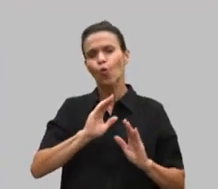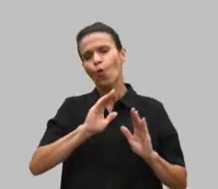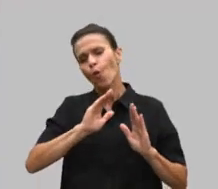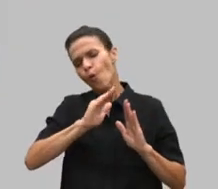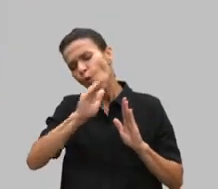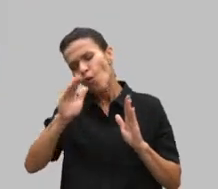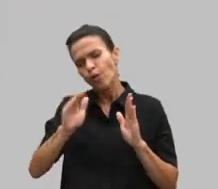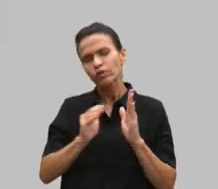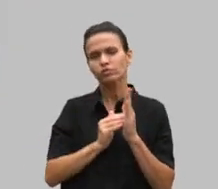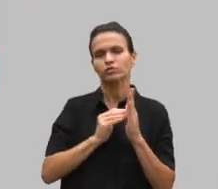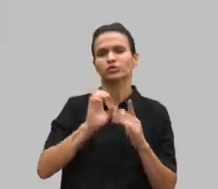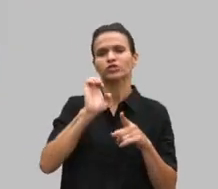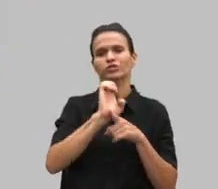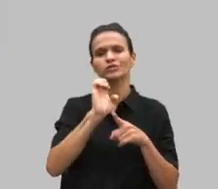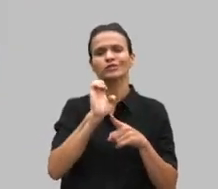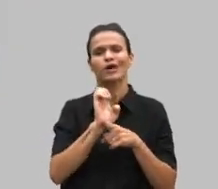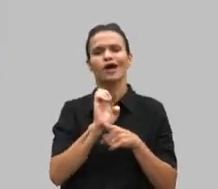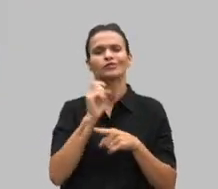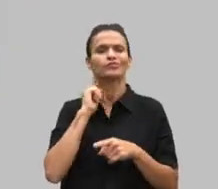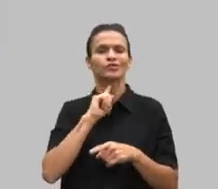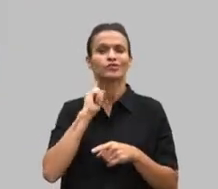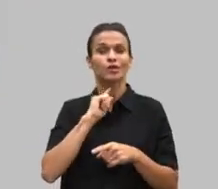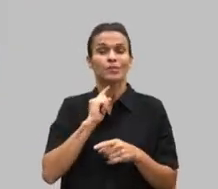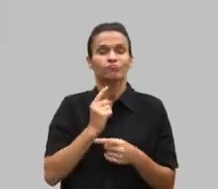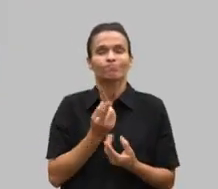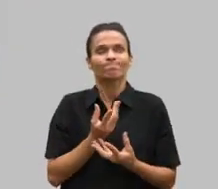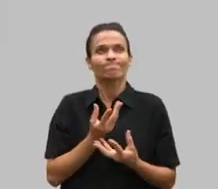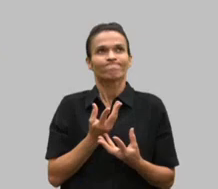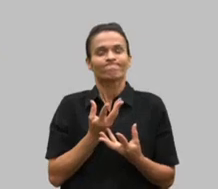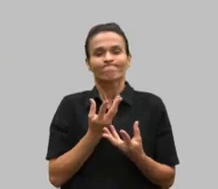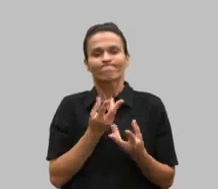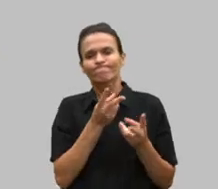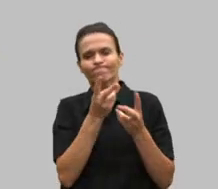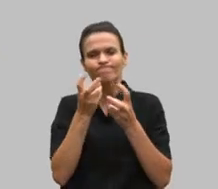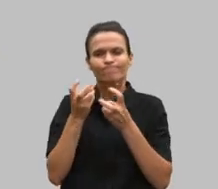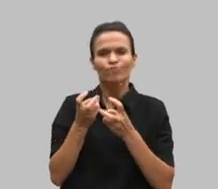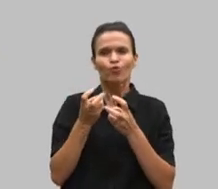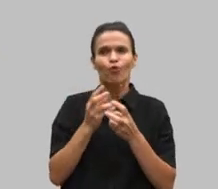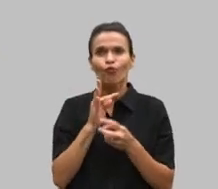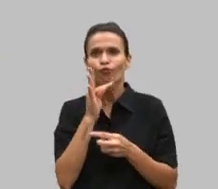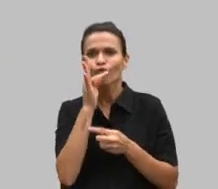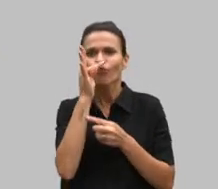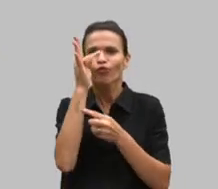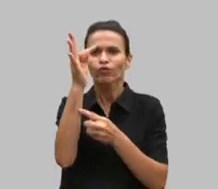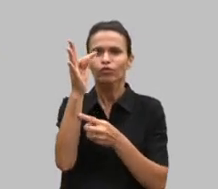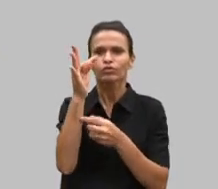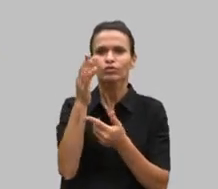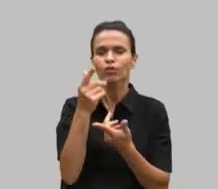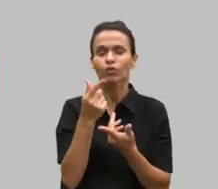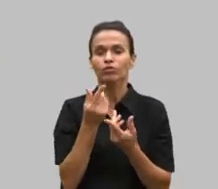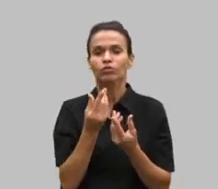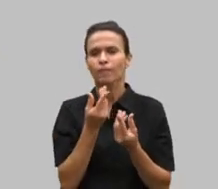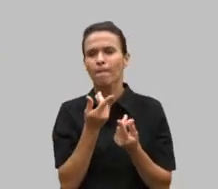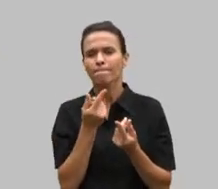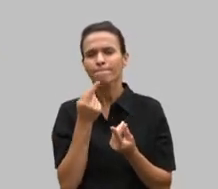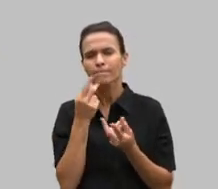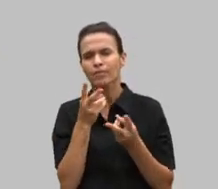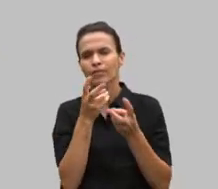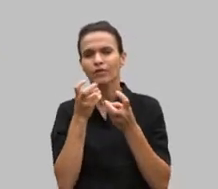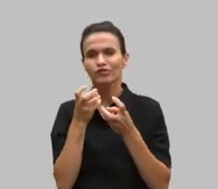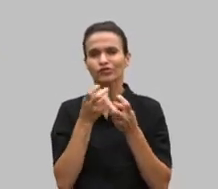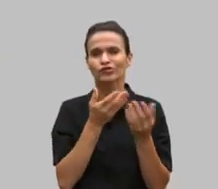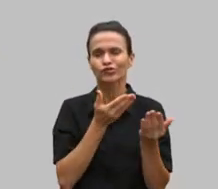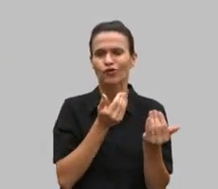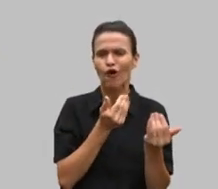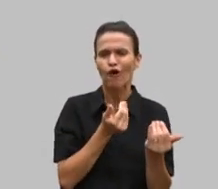Principalmente cheio de futuro porque quando você vê os jovens aqui de 16 15 17 anos de idade nós estamos falando com certeza não só do